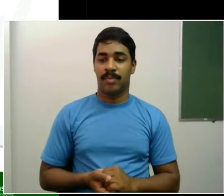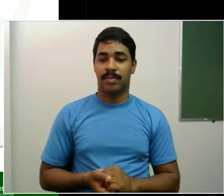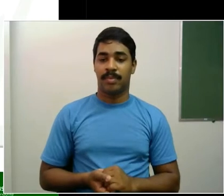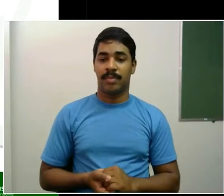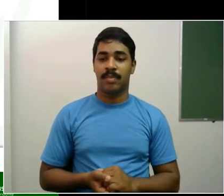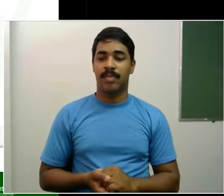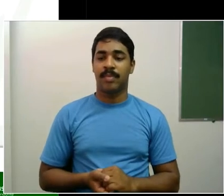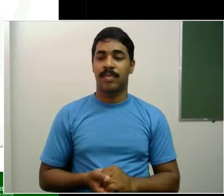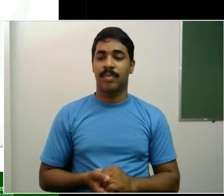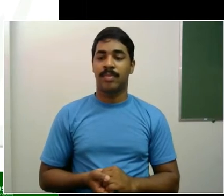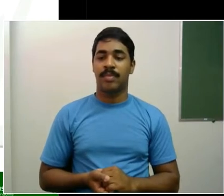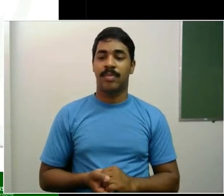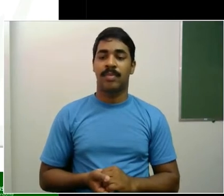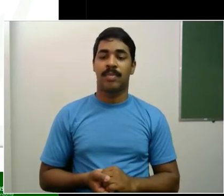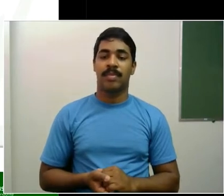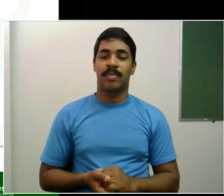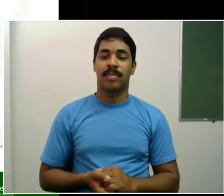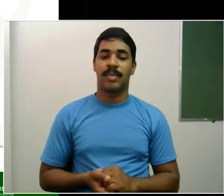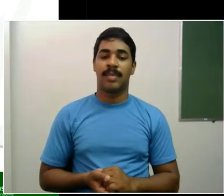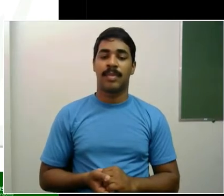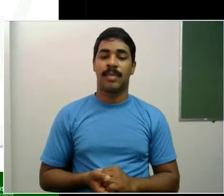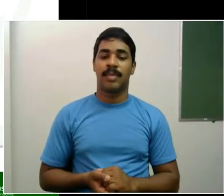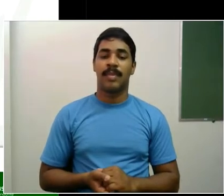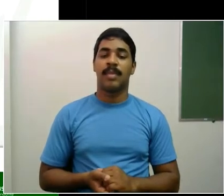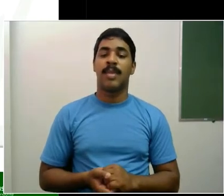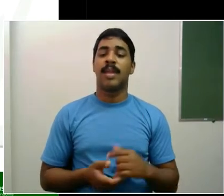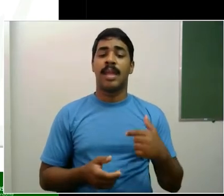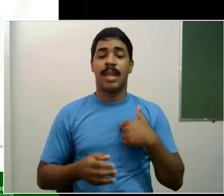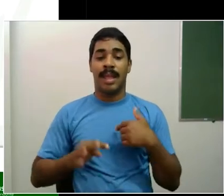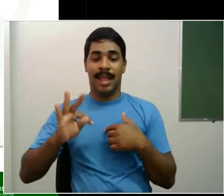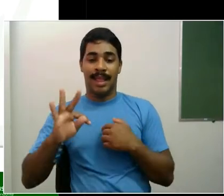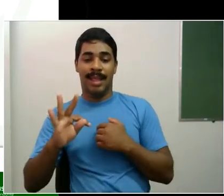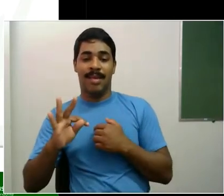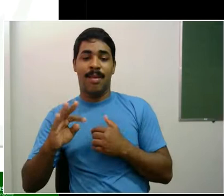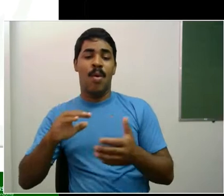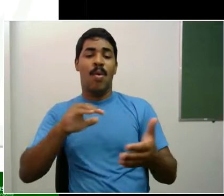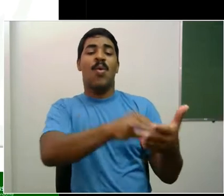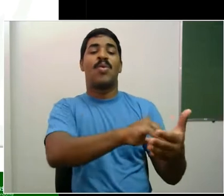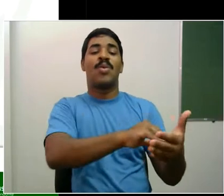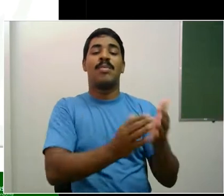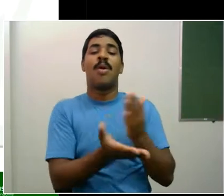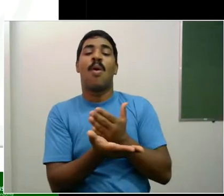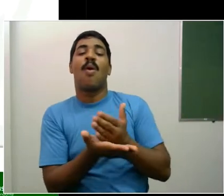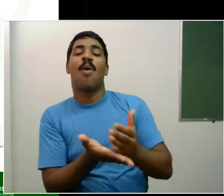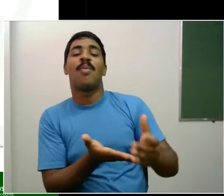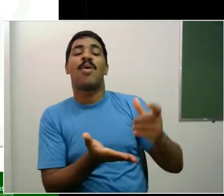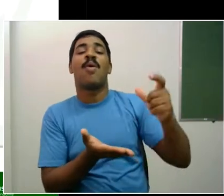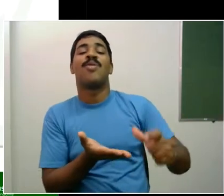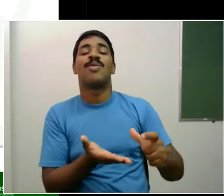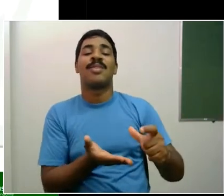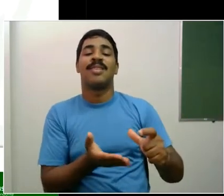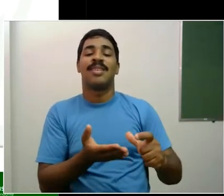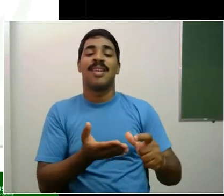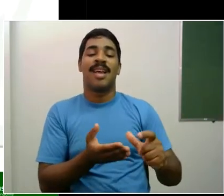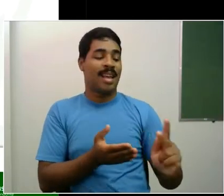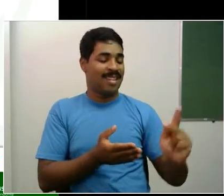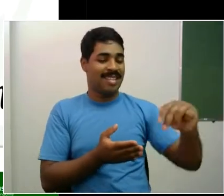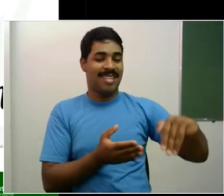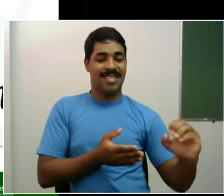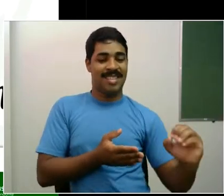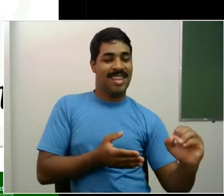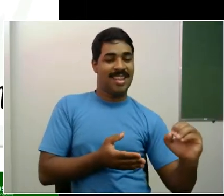posição inicial dividido pelo tempo final menos zero. Como t menos zero é